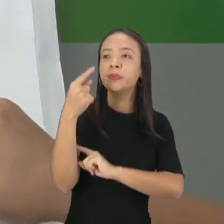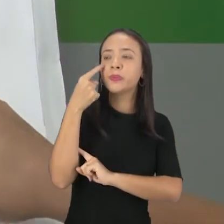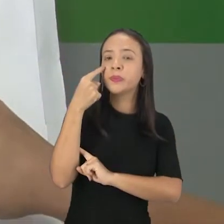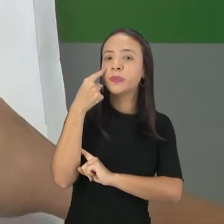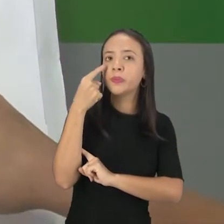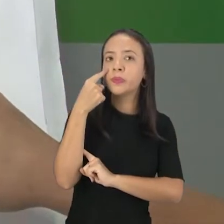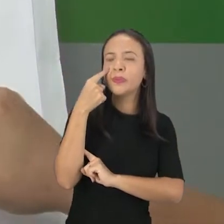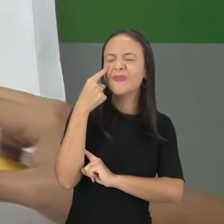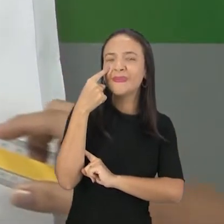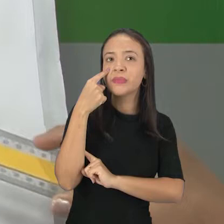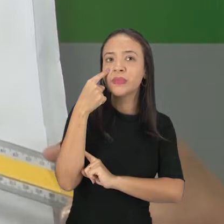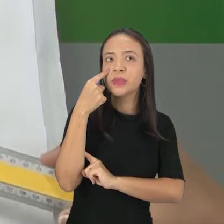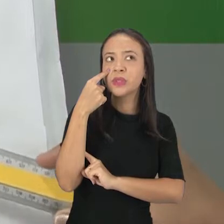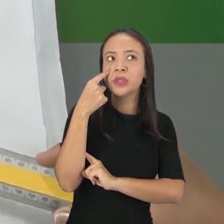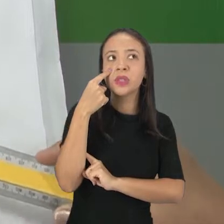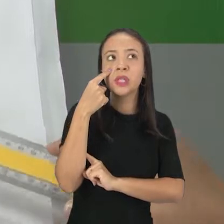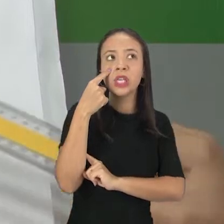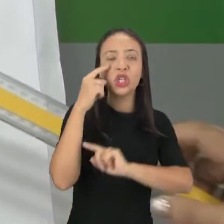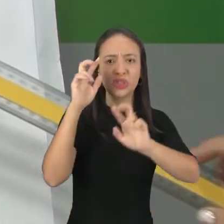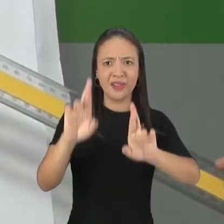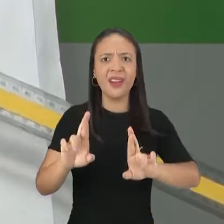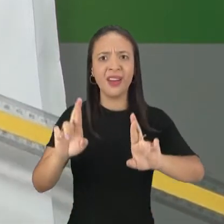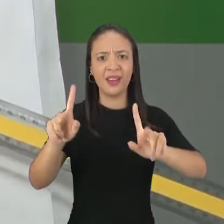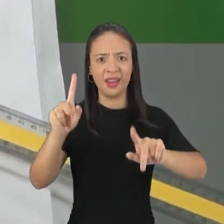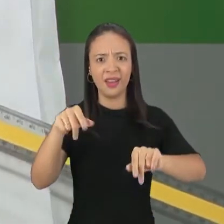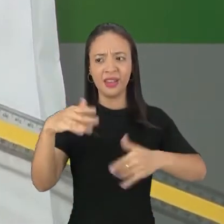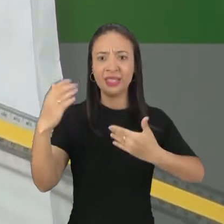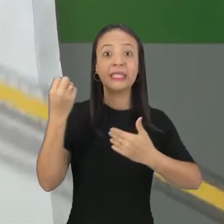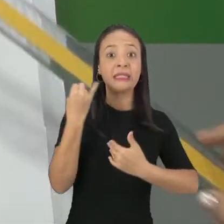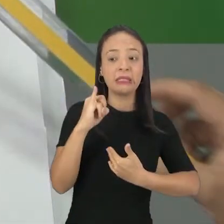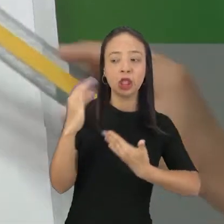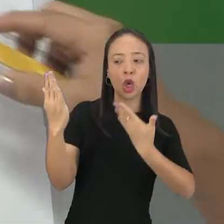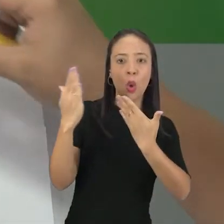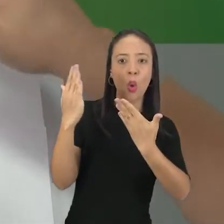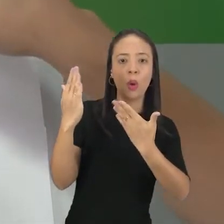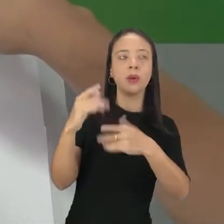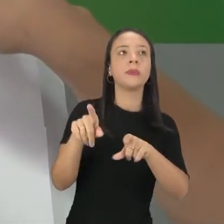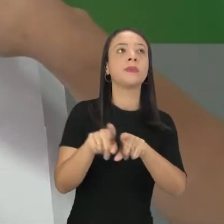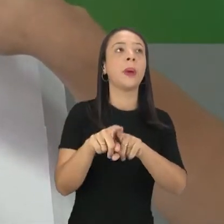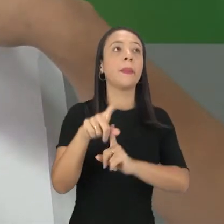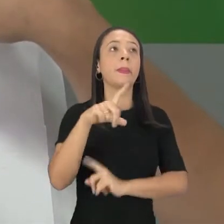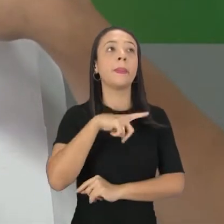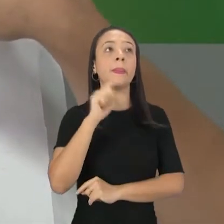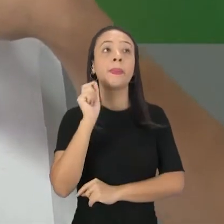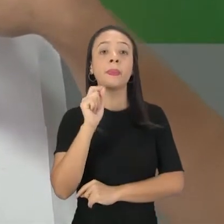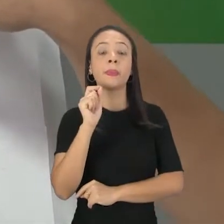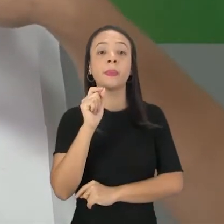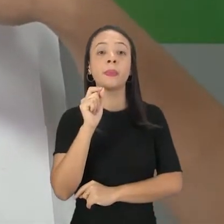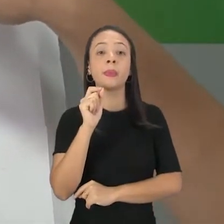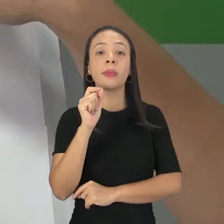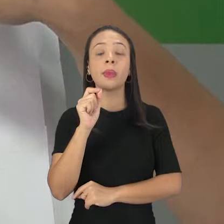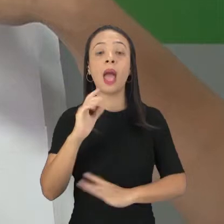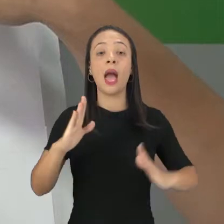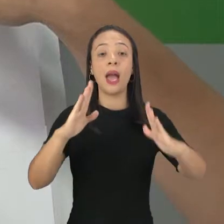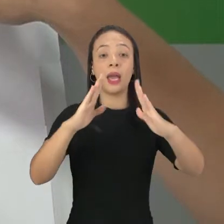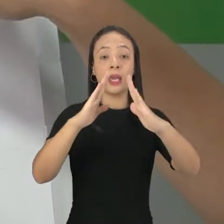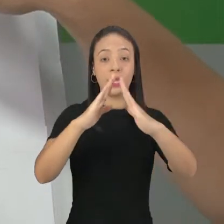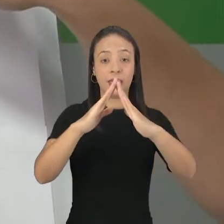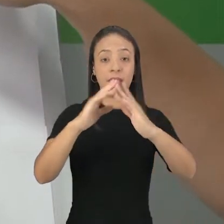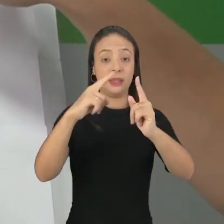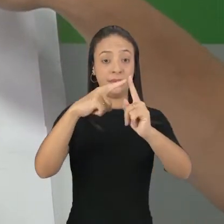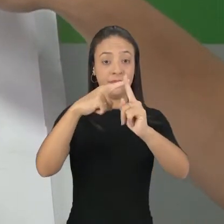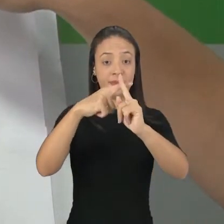só, quão diferentes elas são. Muito bem, nós temos aqui a Catedral de Cruzeiro do